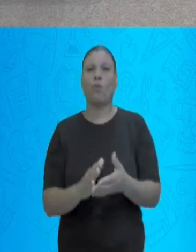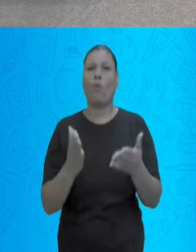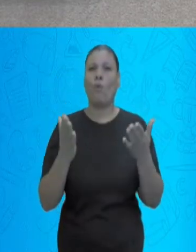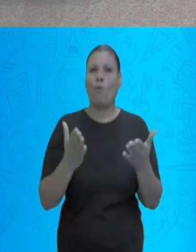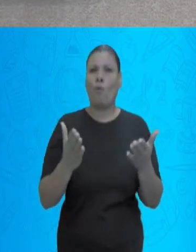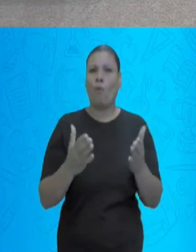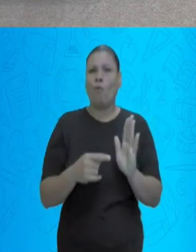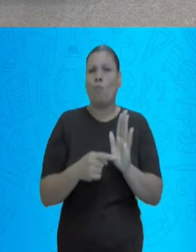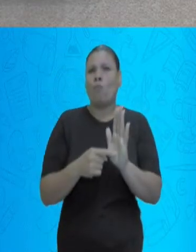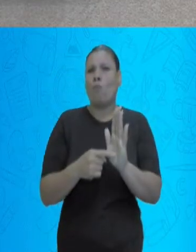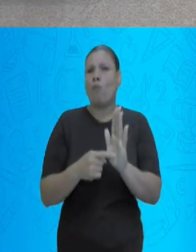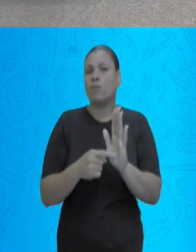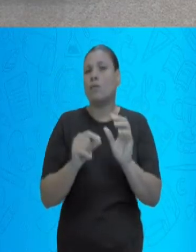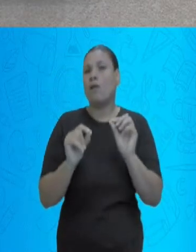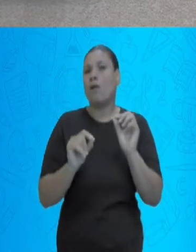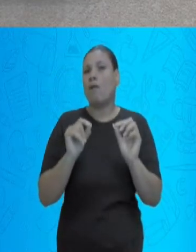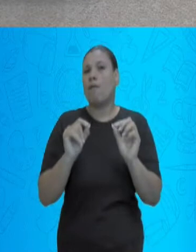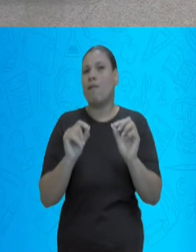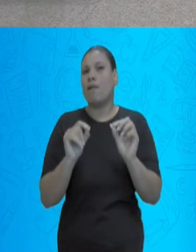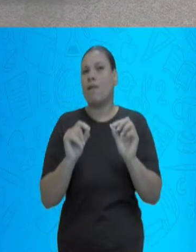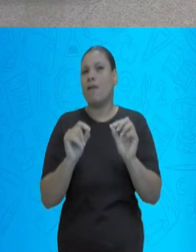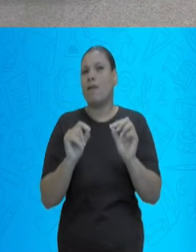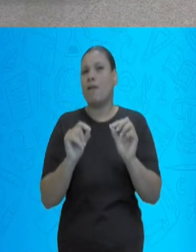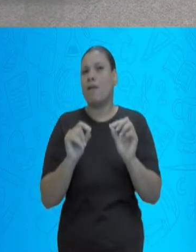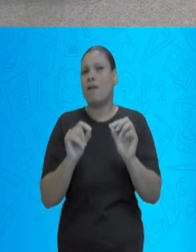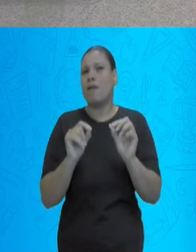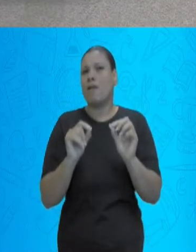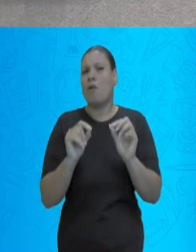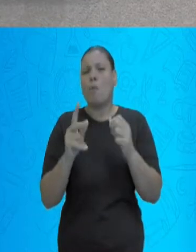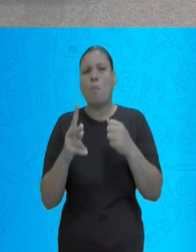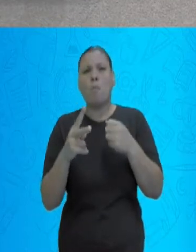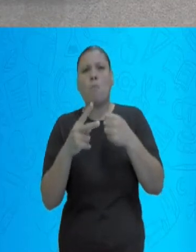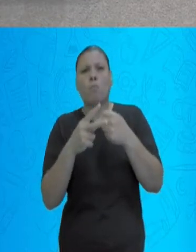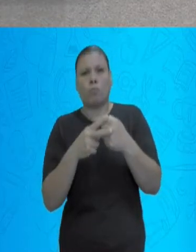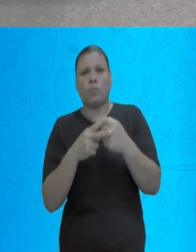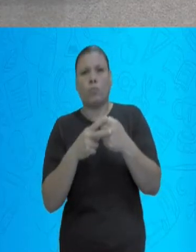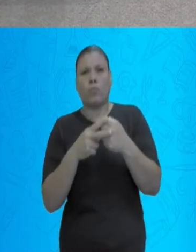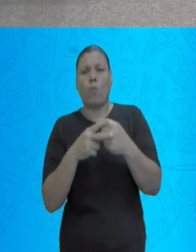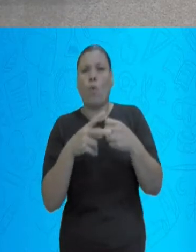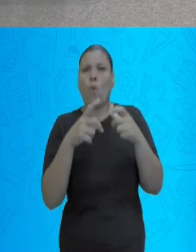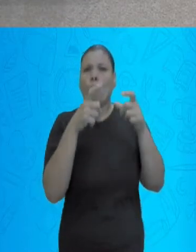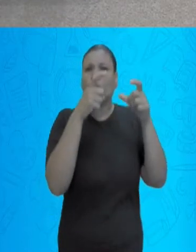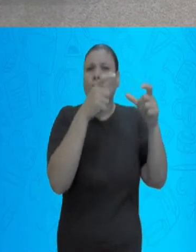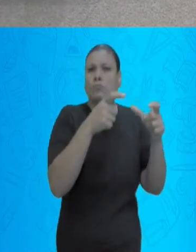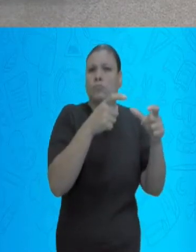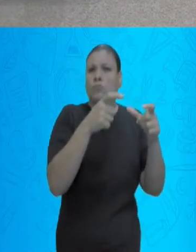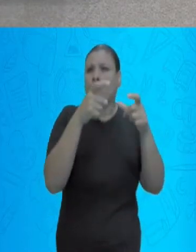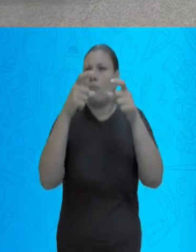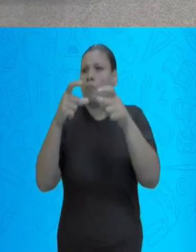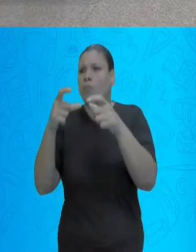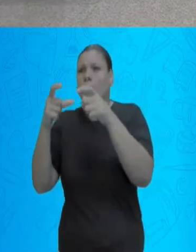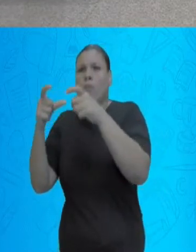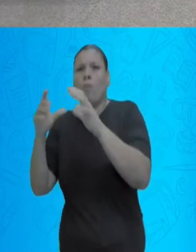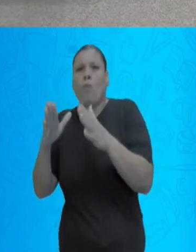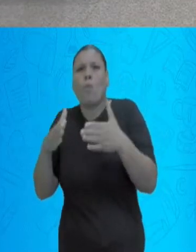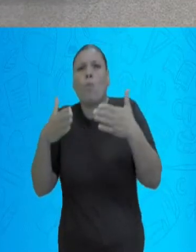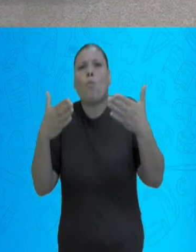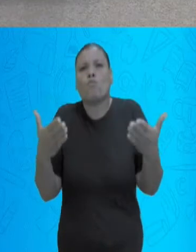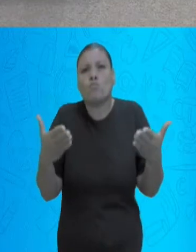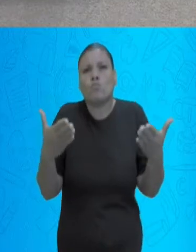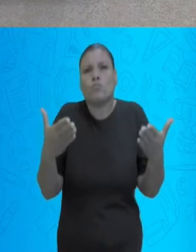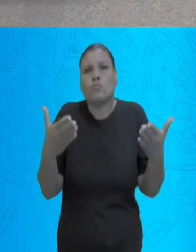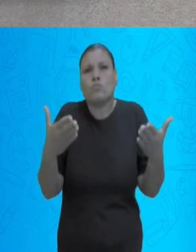Veremos quando o pronome é colocado antes, no meio ou depois do verbo. E como